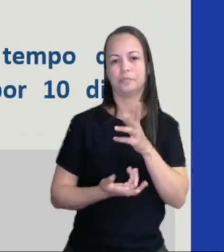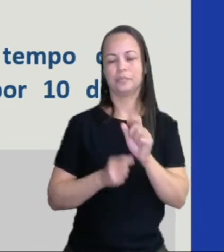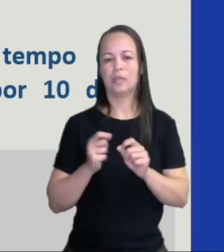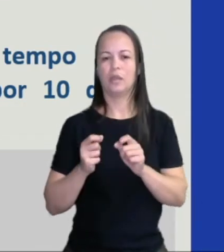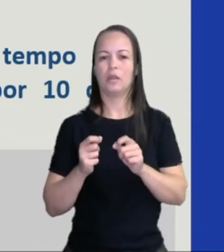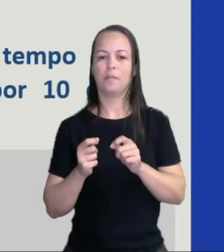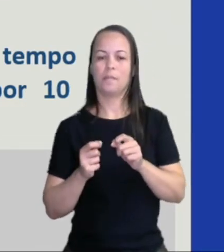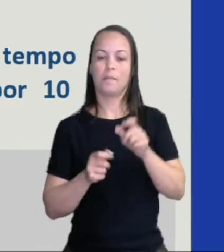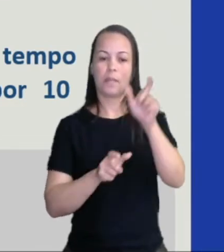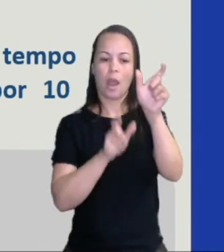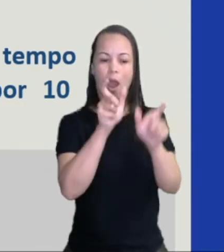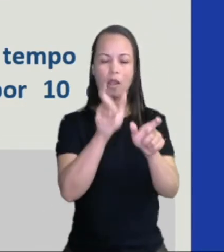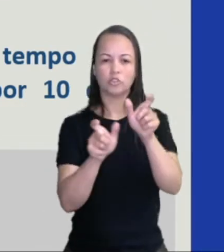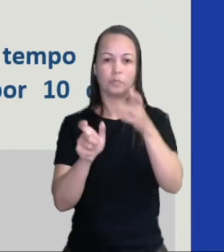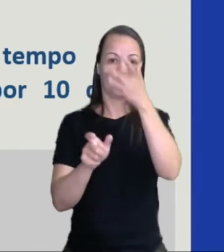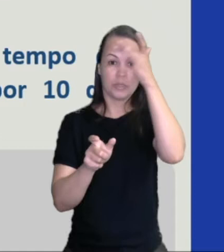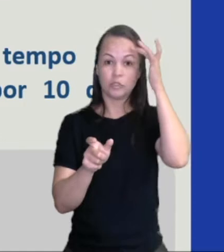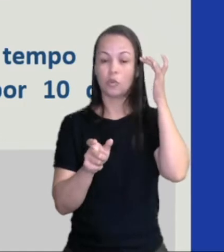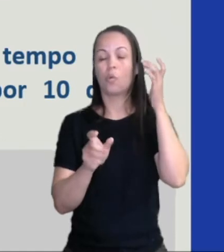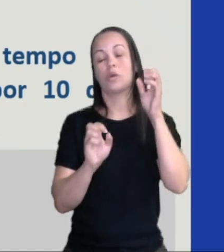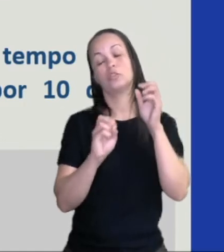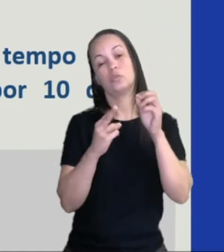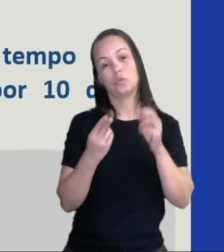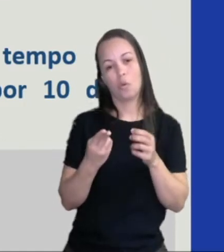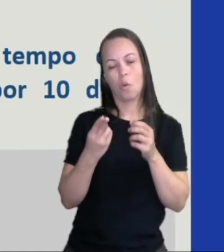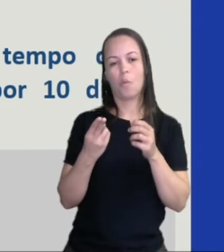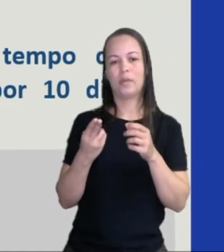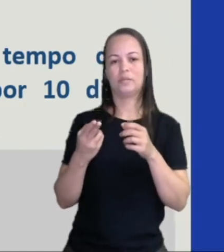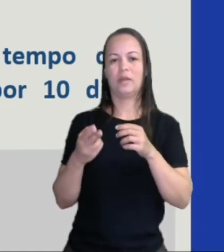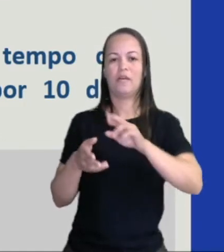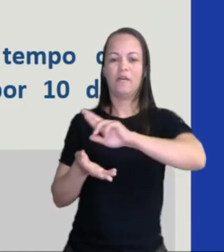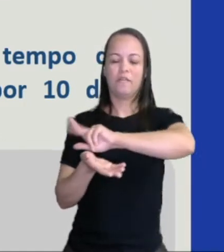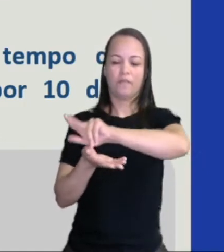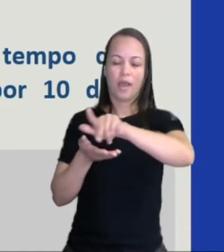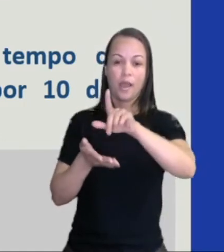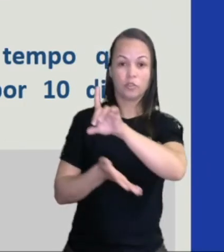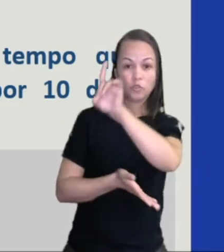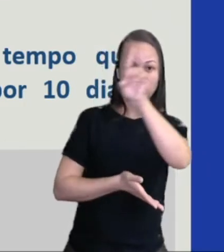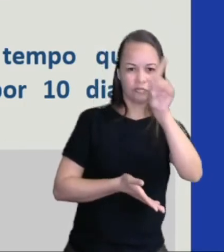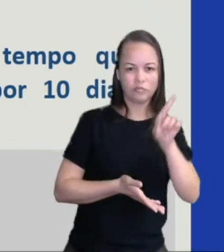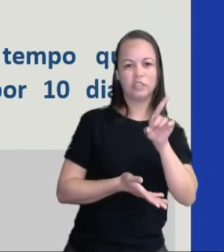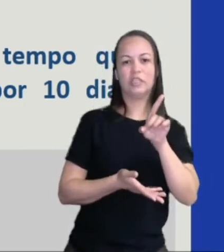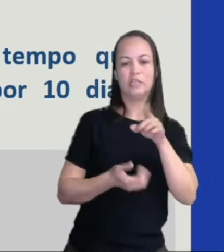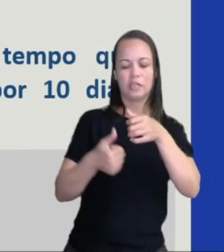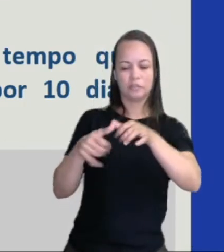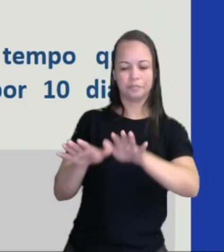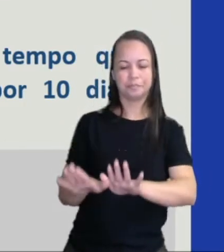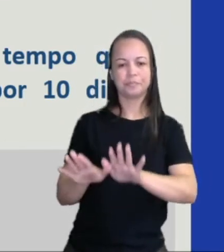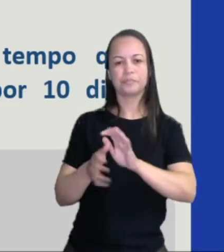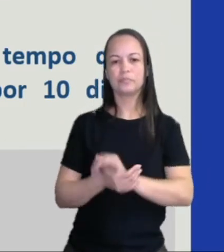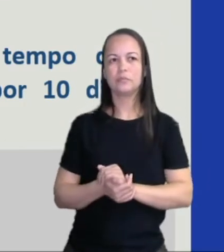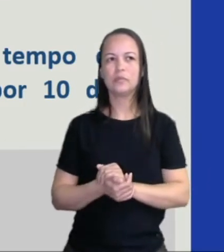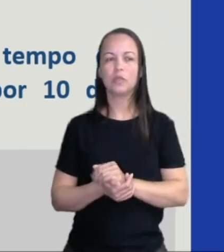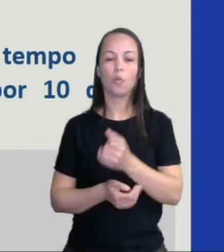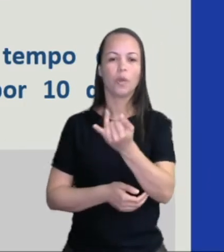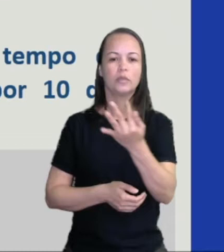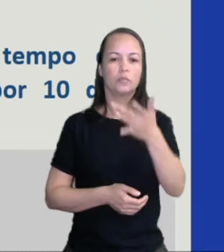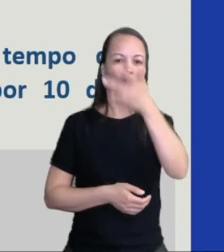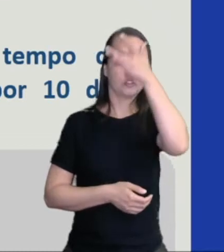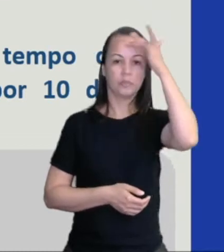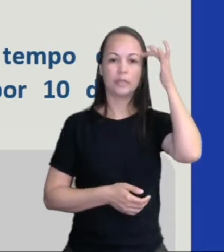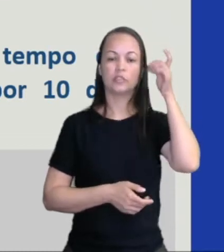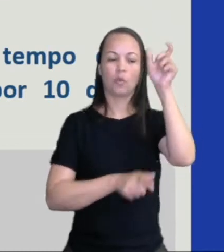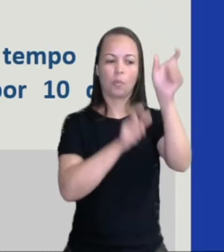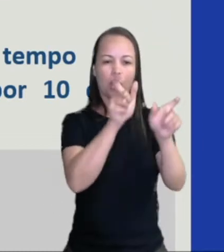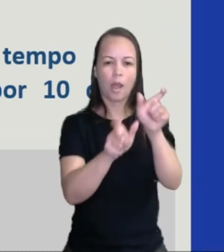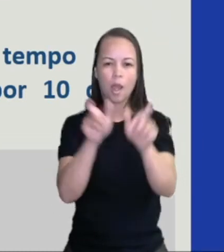mais pessoas ou passar mais dias hospedado lá, né? Quanto mais pessoas, mais